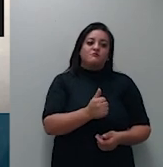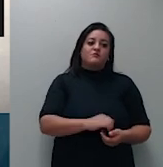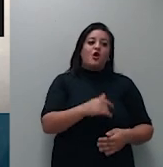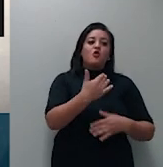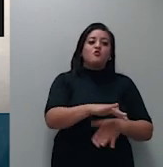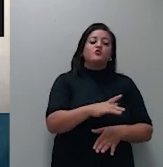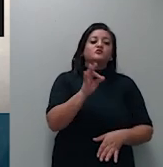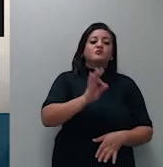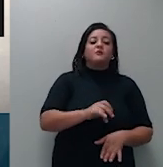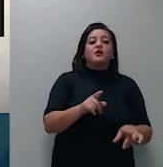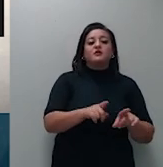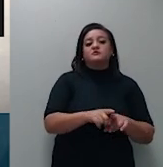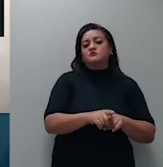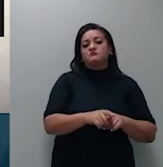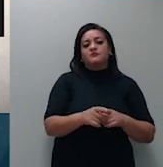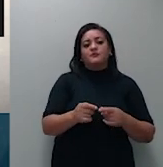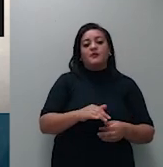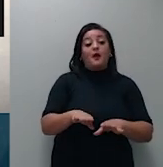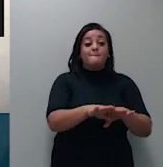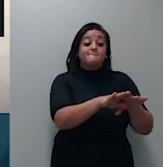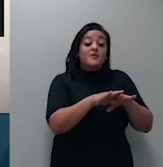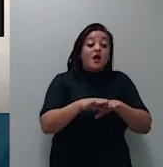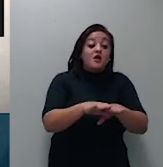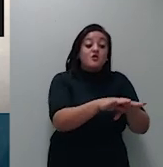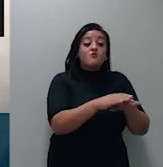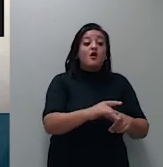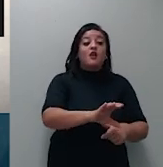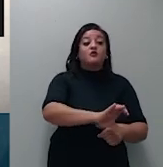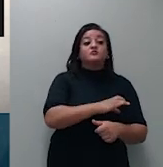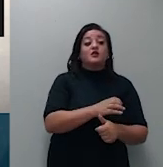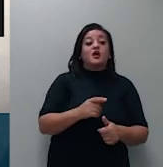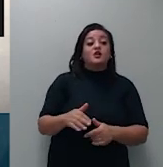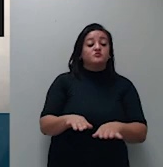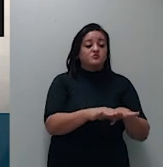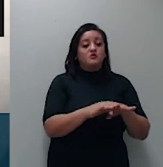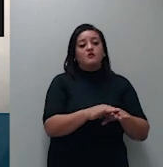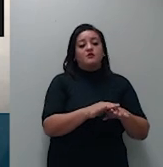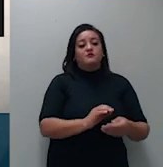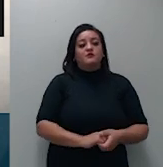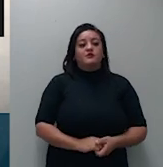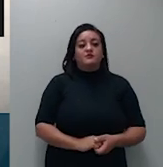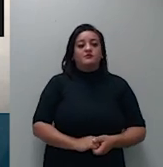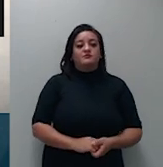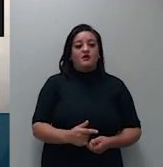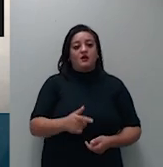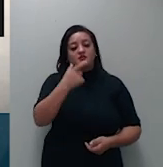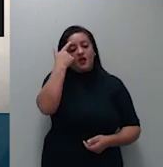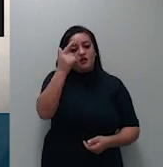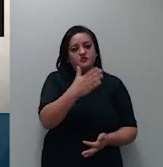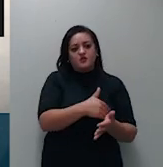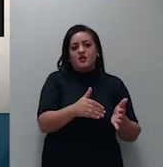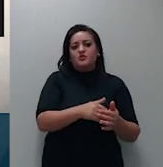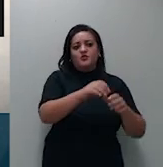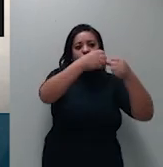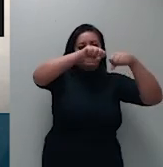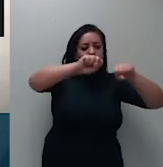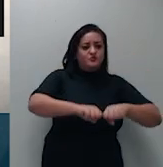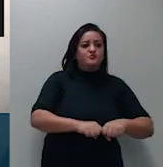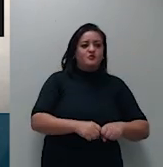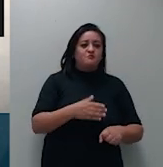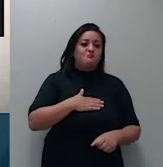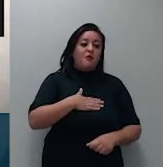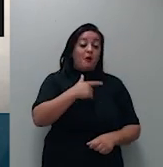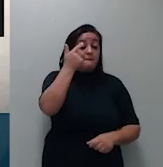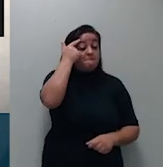o percurso justamente para igualar os crédito da mesma classe essa que é a lógica toda do